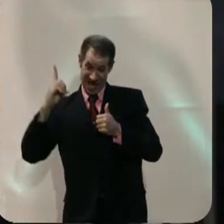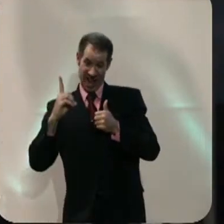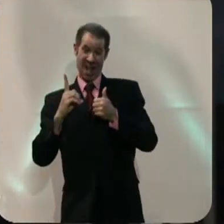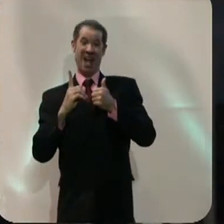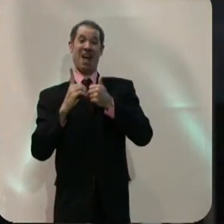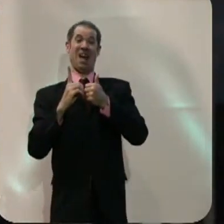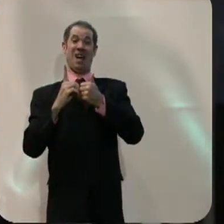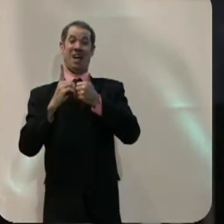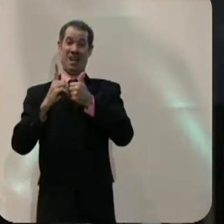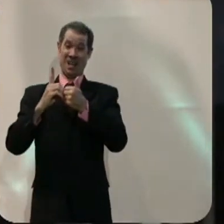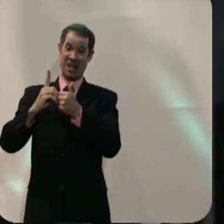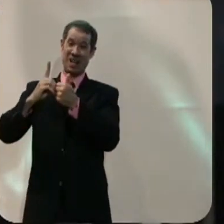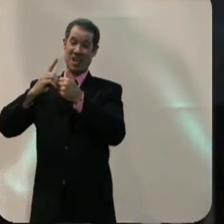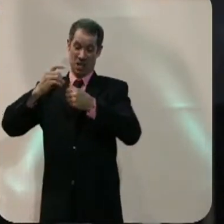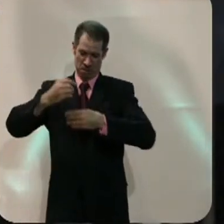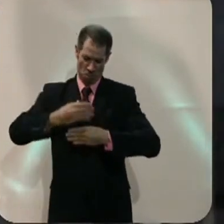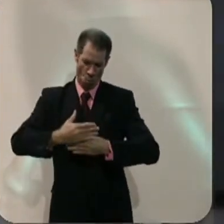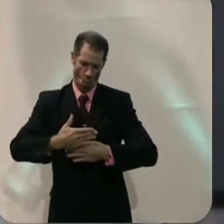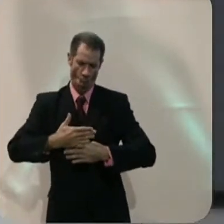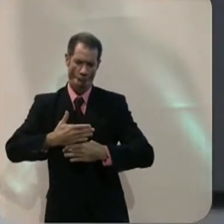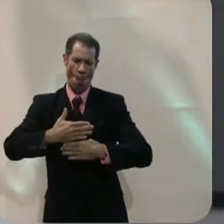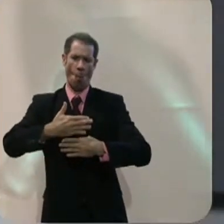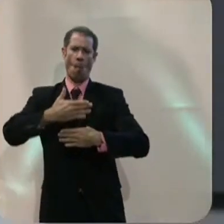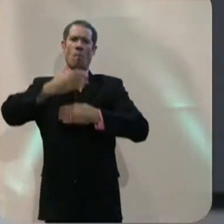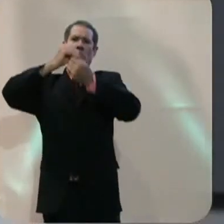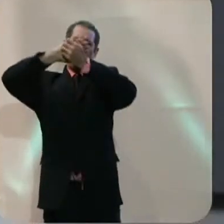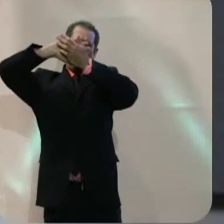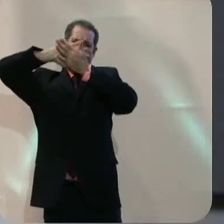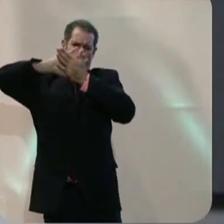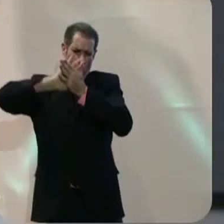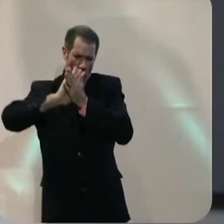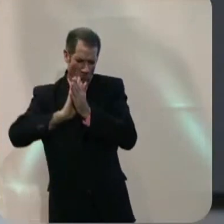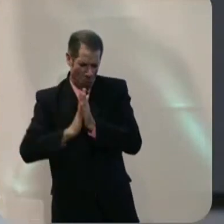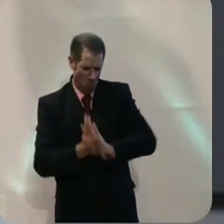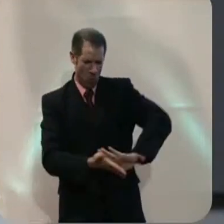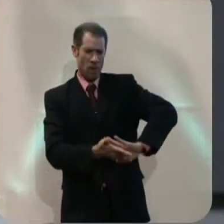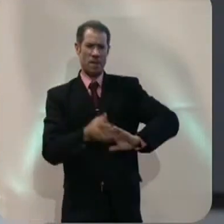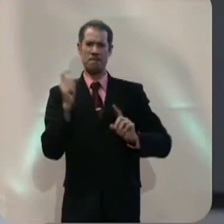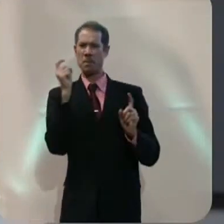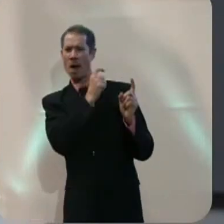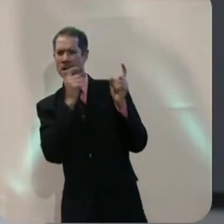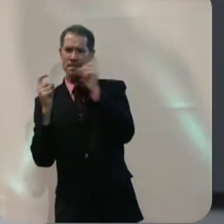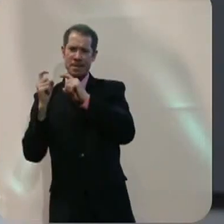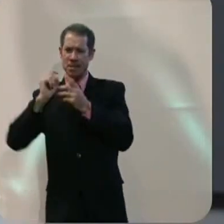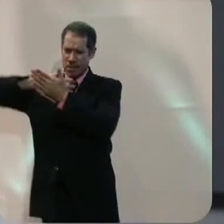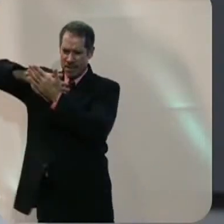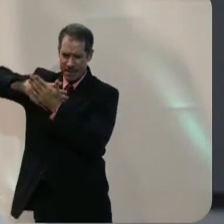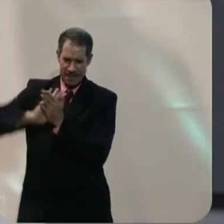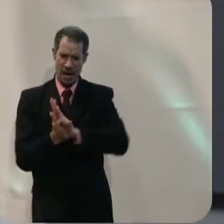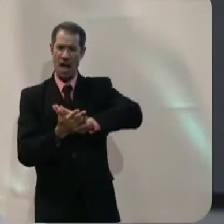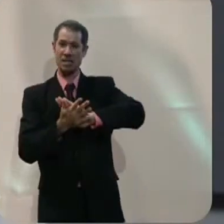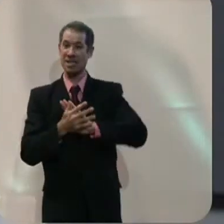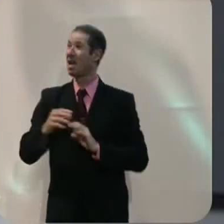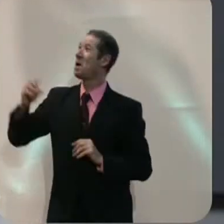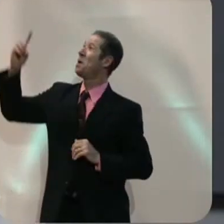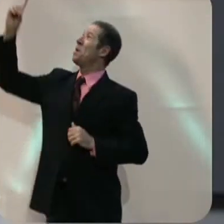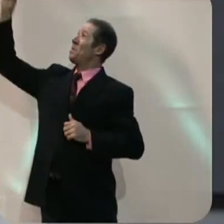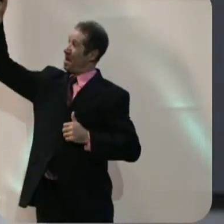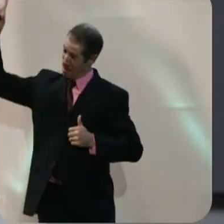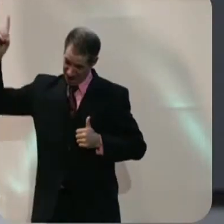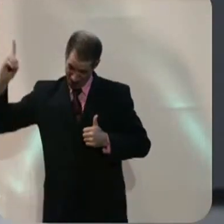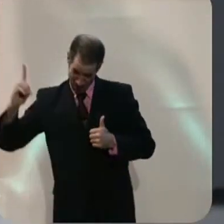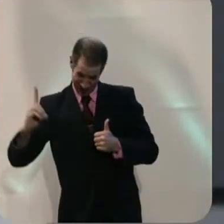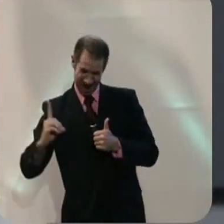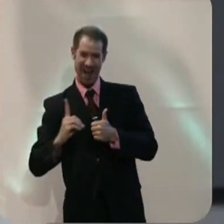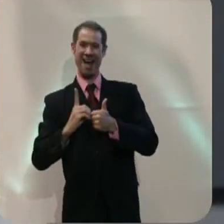encontrar. Derruba muralhas, destrói as mentiras,